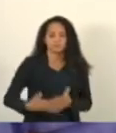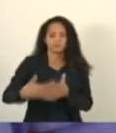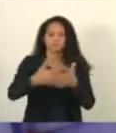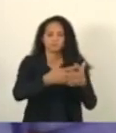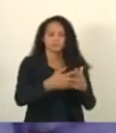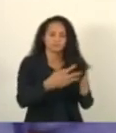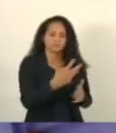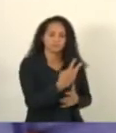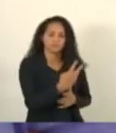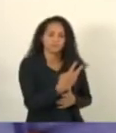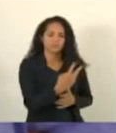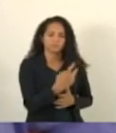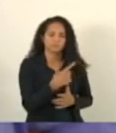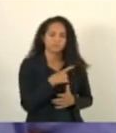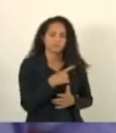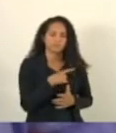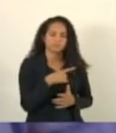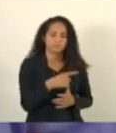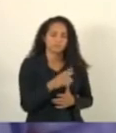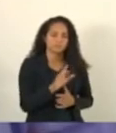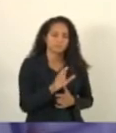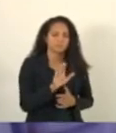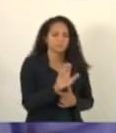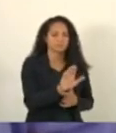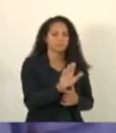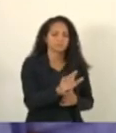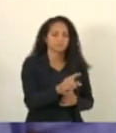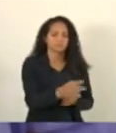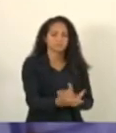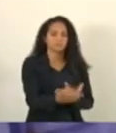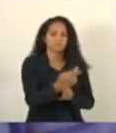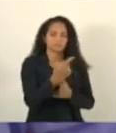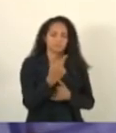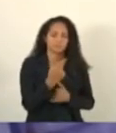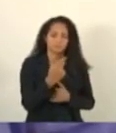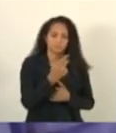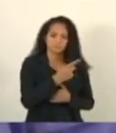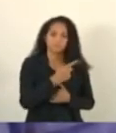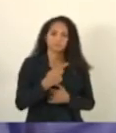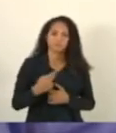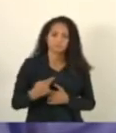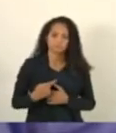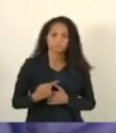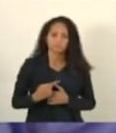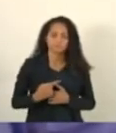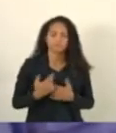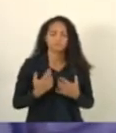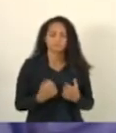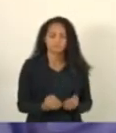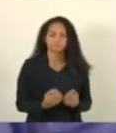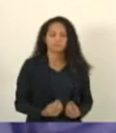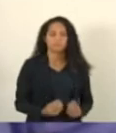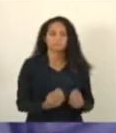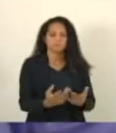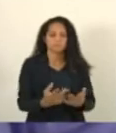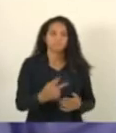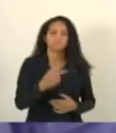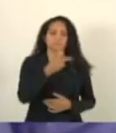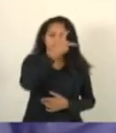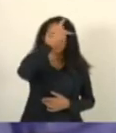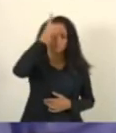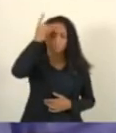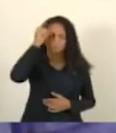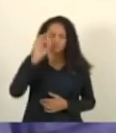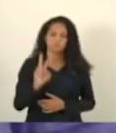3/4, atendendo a solicitação do presidente Márcio Gomes e do prefeito